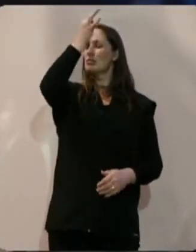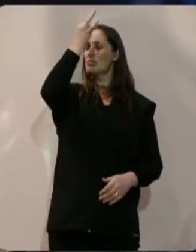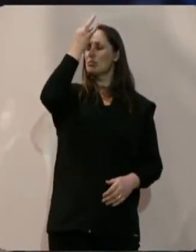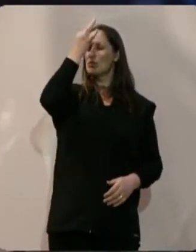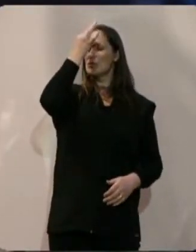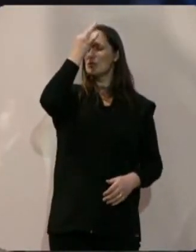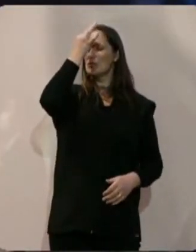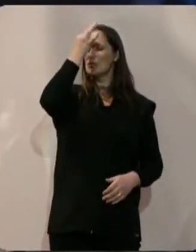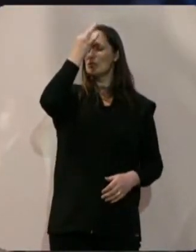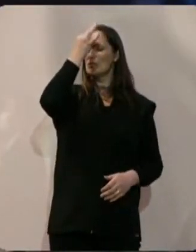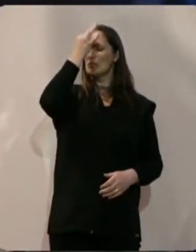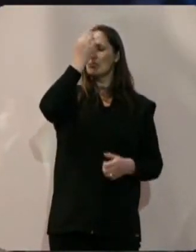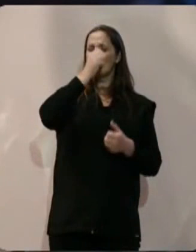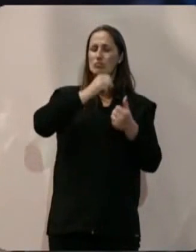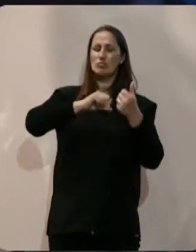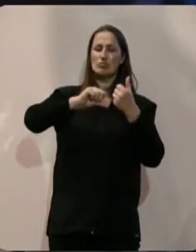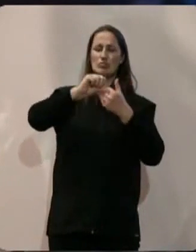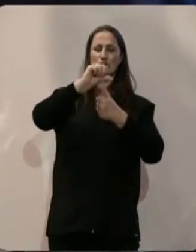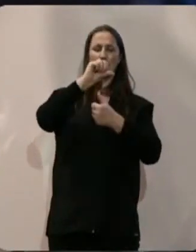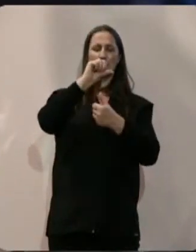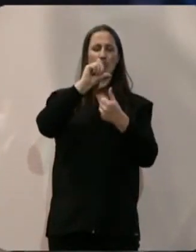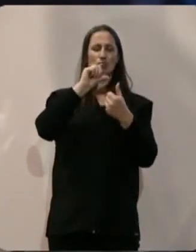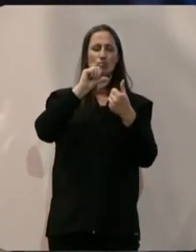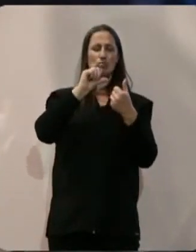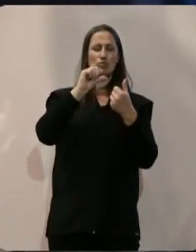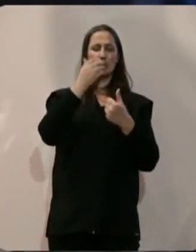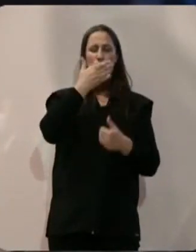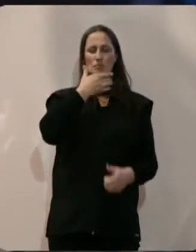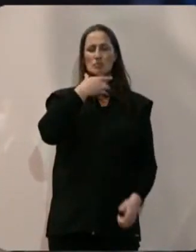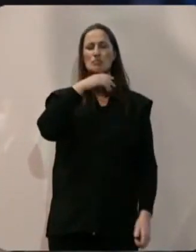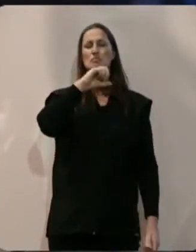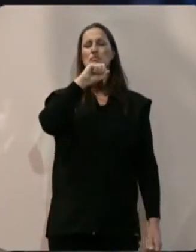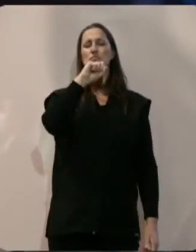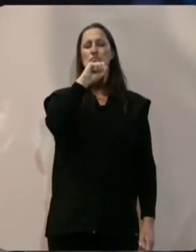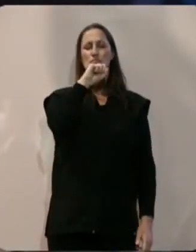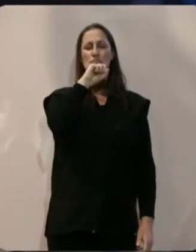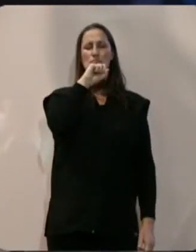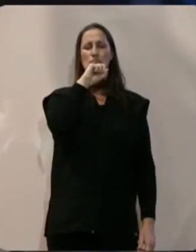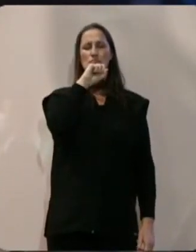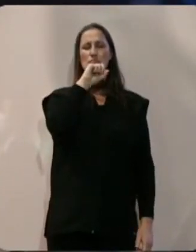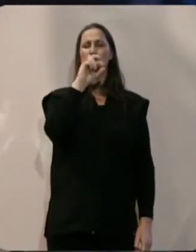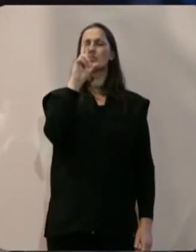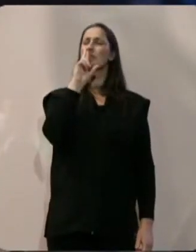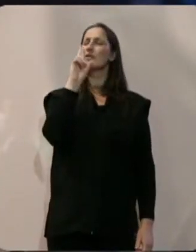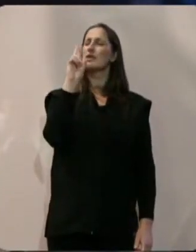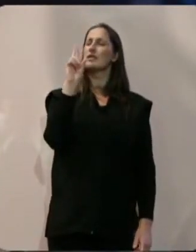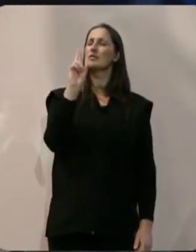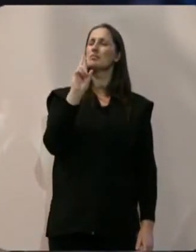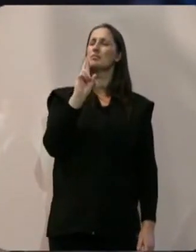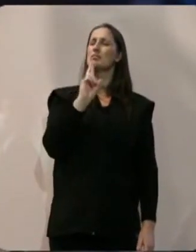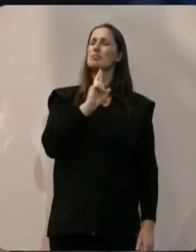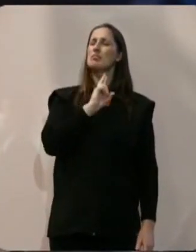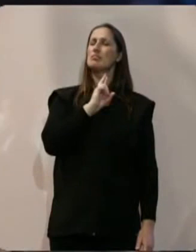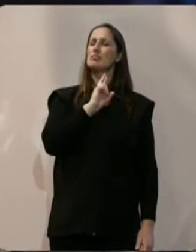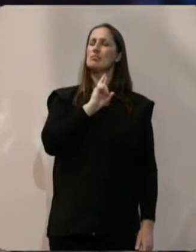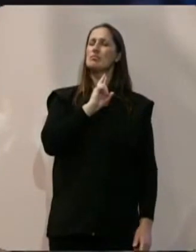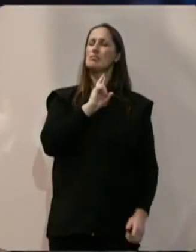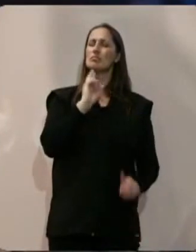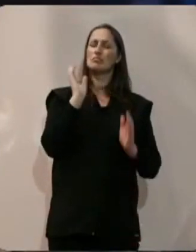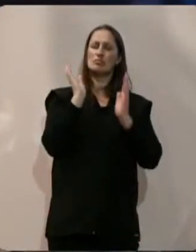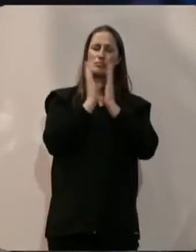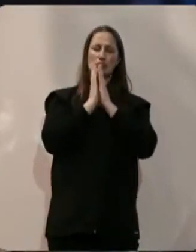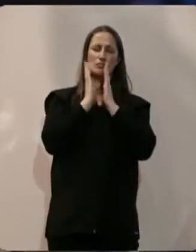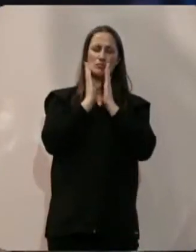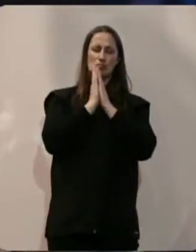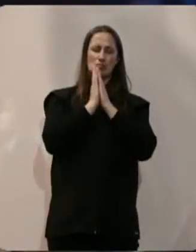Espírito, a mudança pela tua graça. Ó Pai, responde as nossas orações.